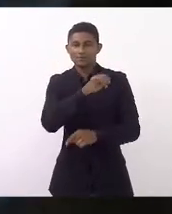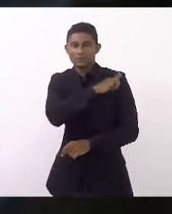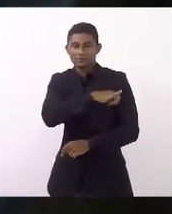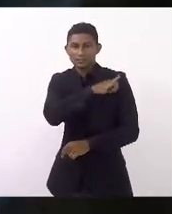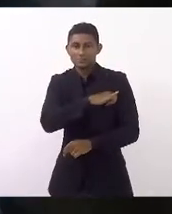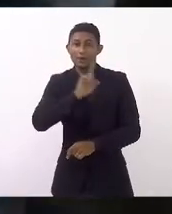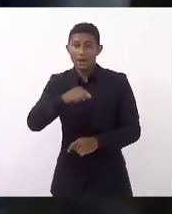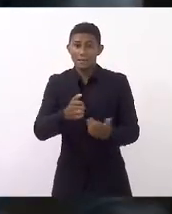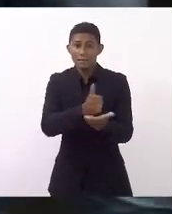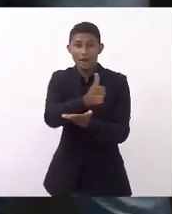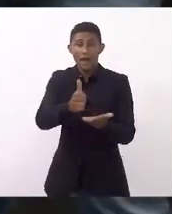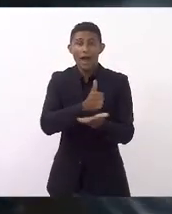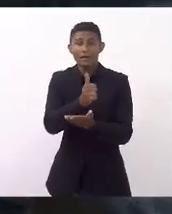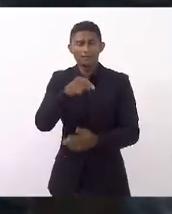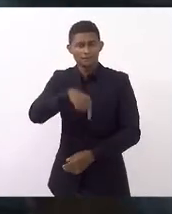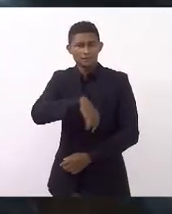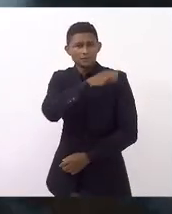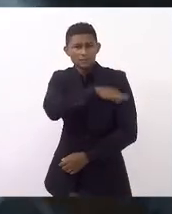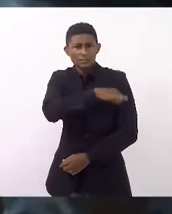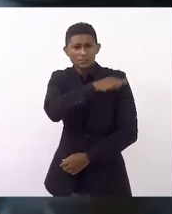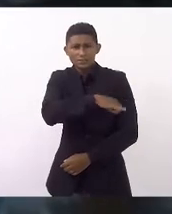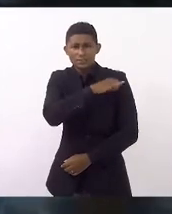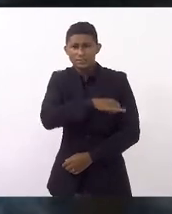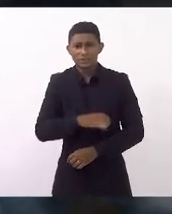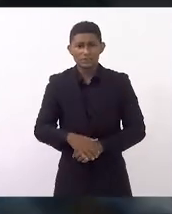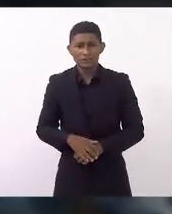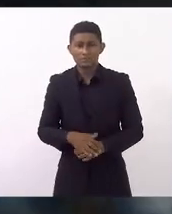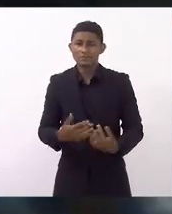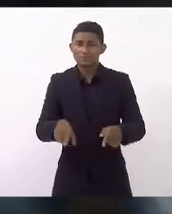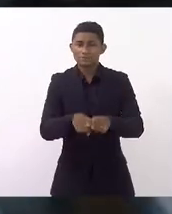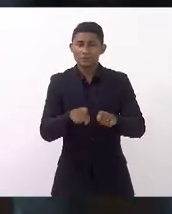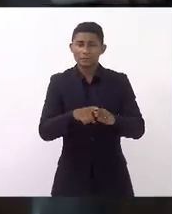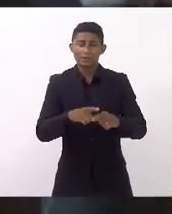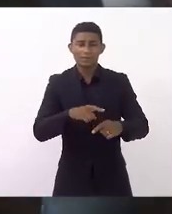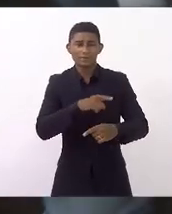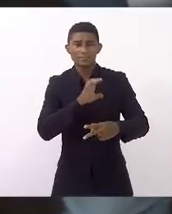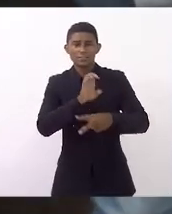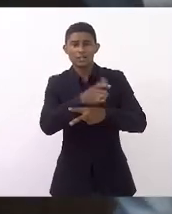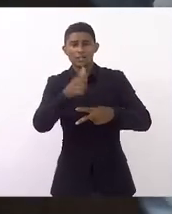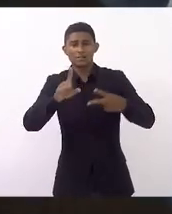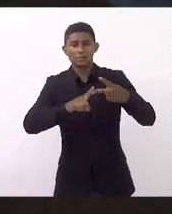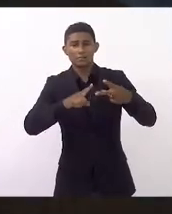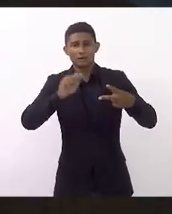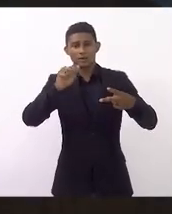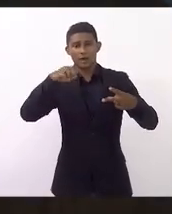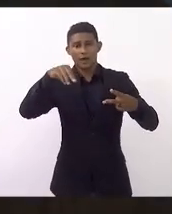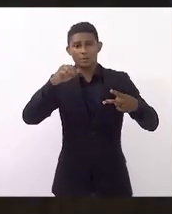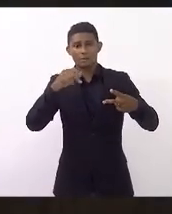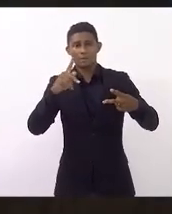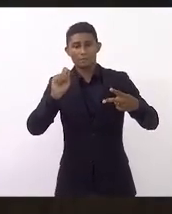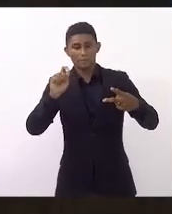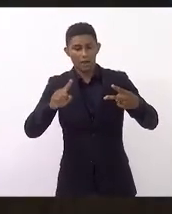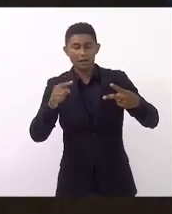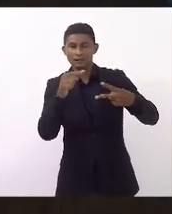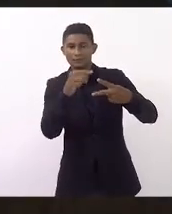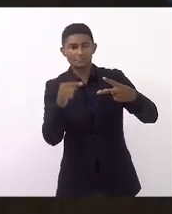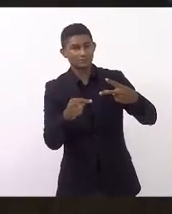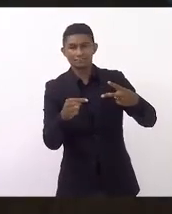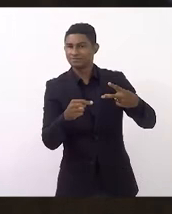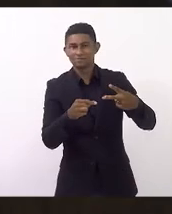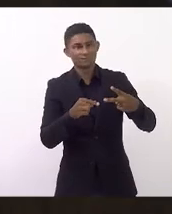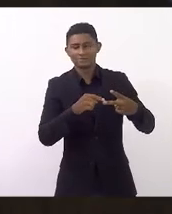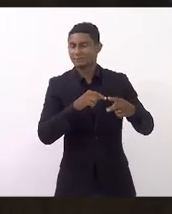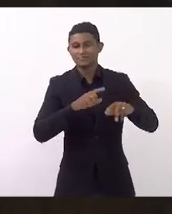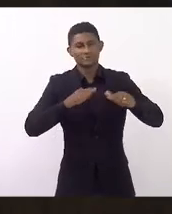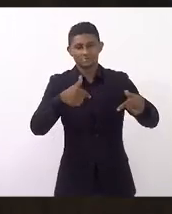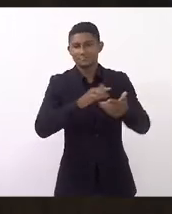da reforma. E o Rio de Janeiro, provavelmente, ao lado do Amapá, é um dos dois estados da federação que não fizeram esse dever de casa básico.